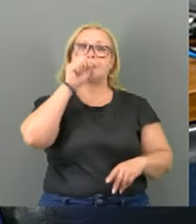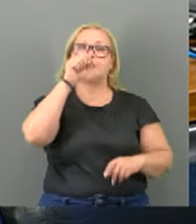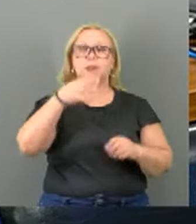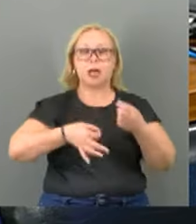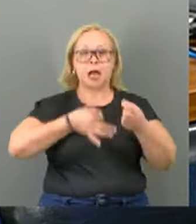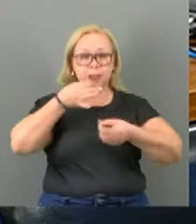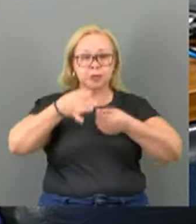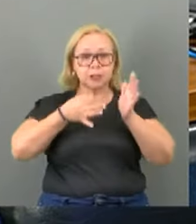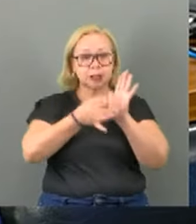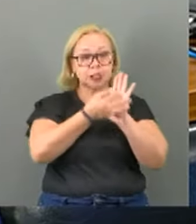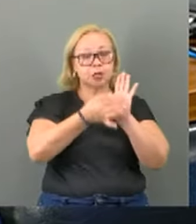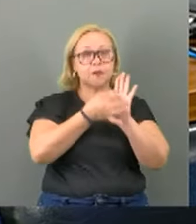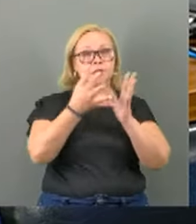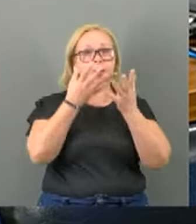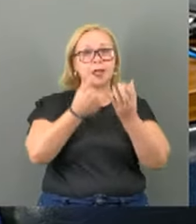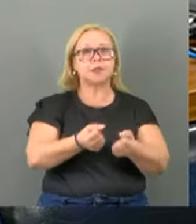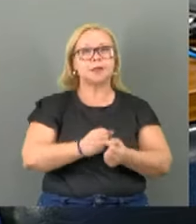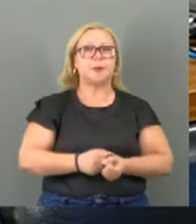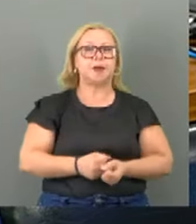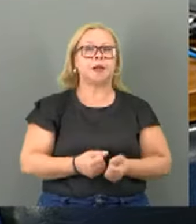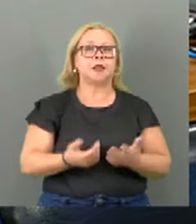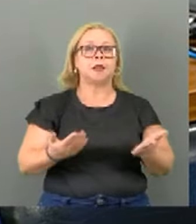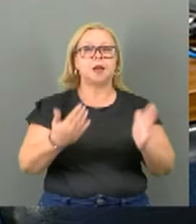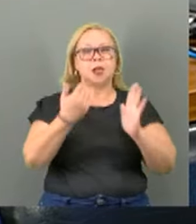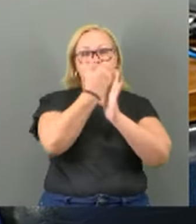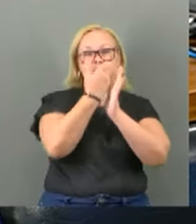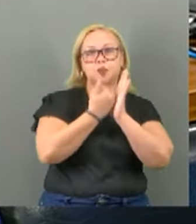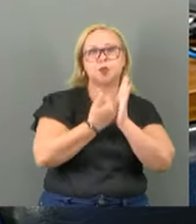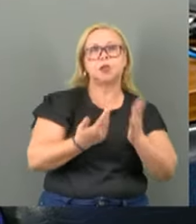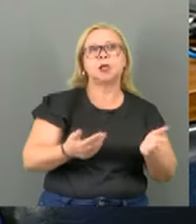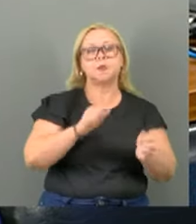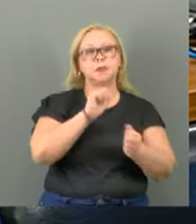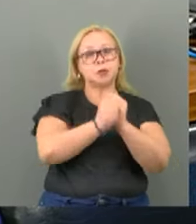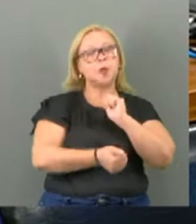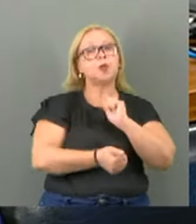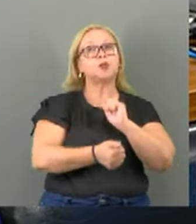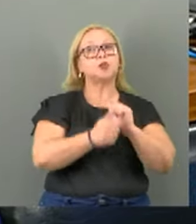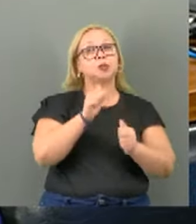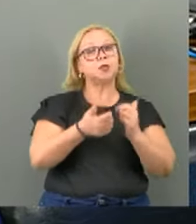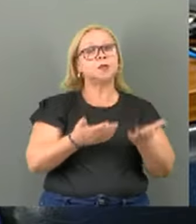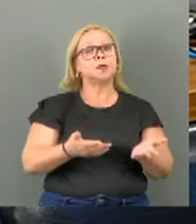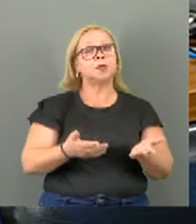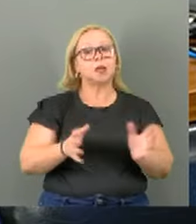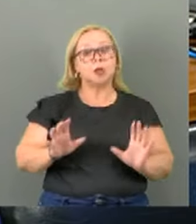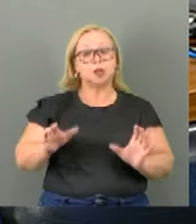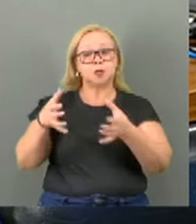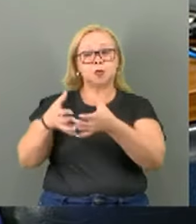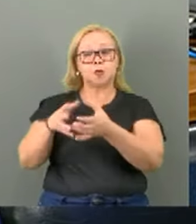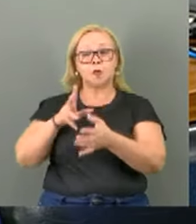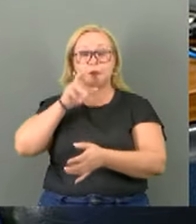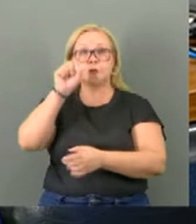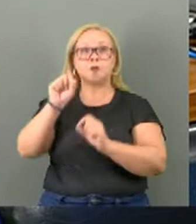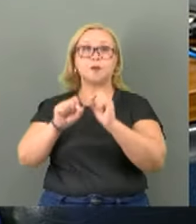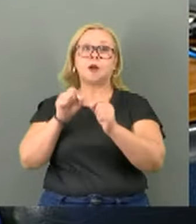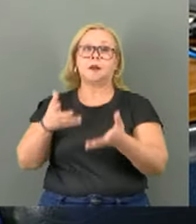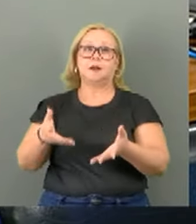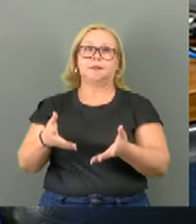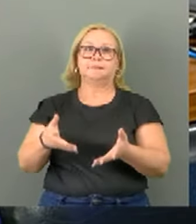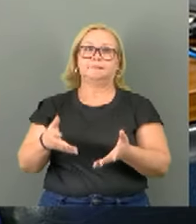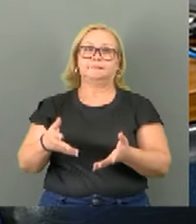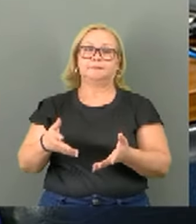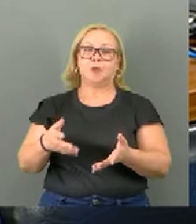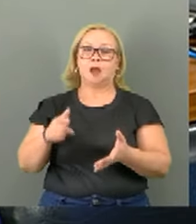você está recebendo, que eu nem ouvi, de programas esportivos, você vai reforçar o que a turma quer lhe descredibilizar.